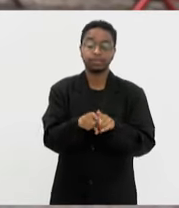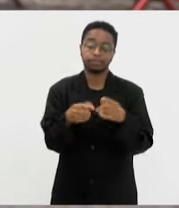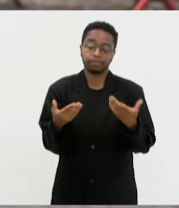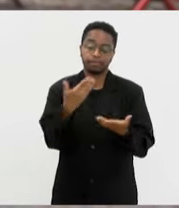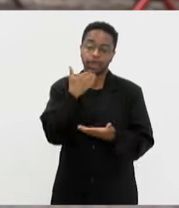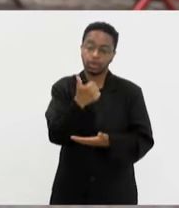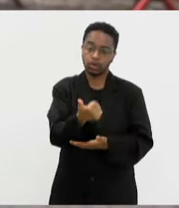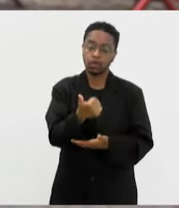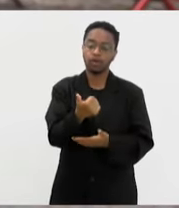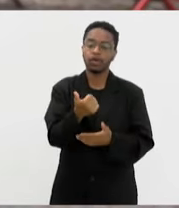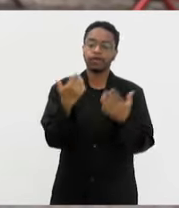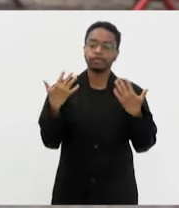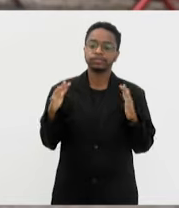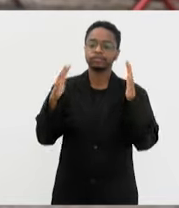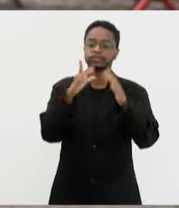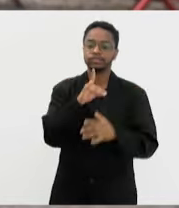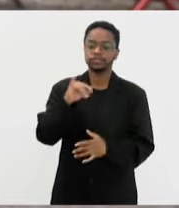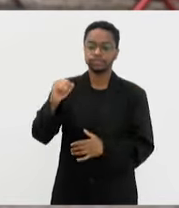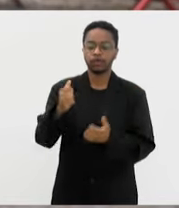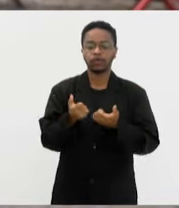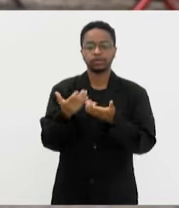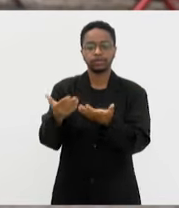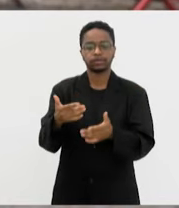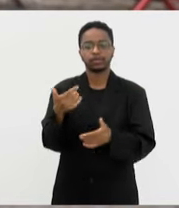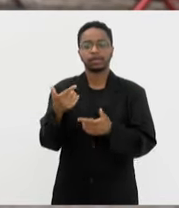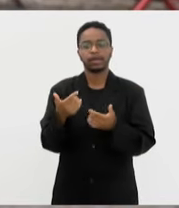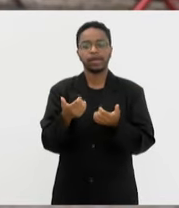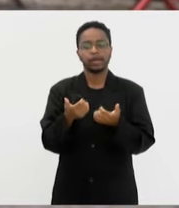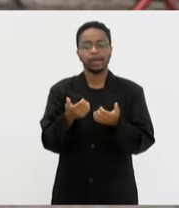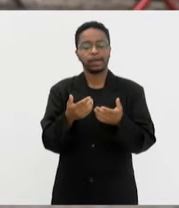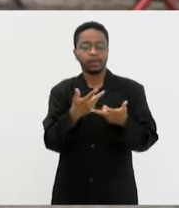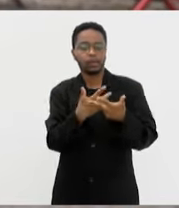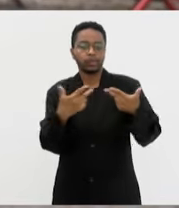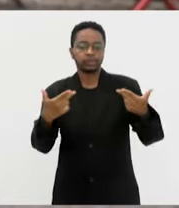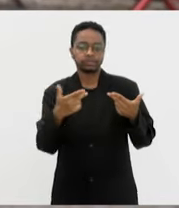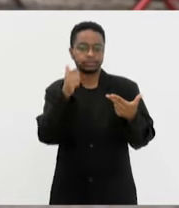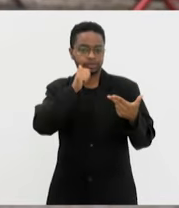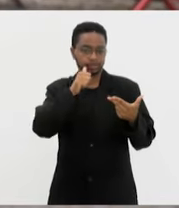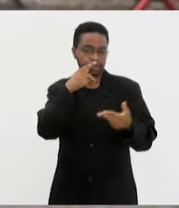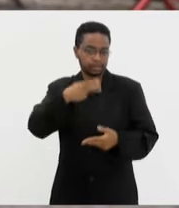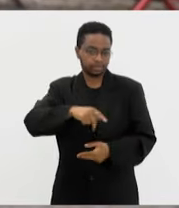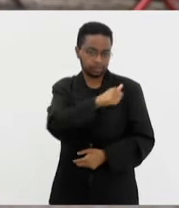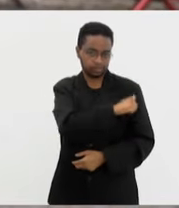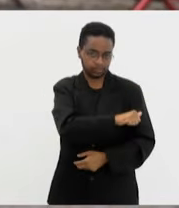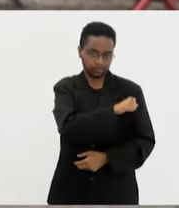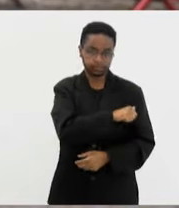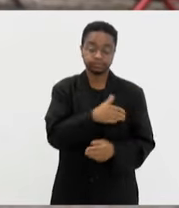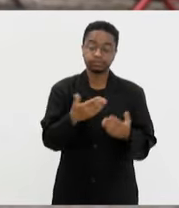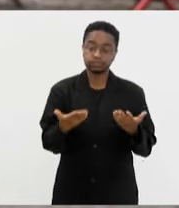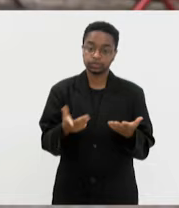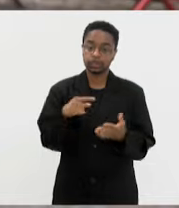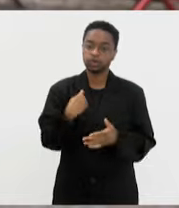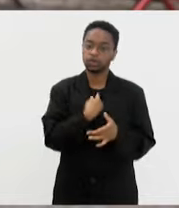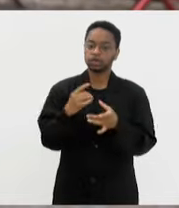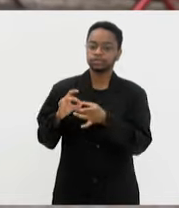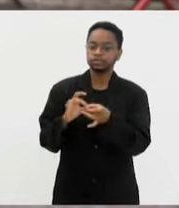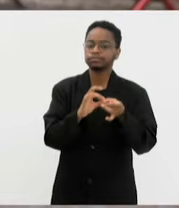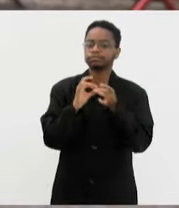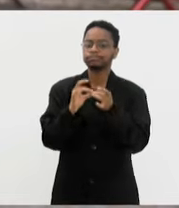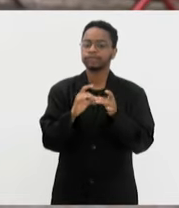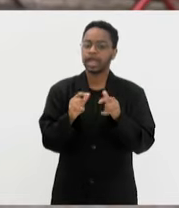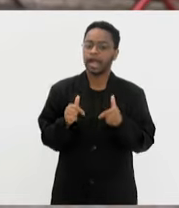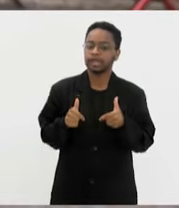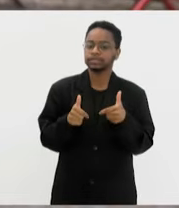dia prestando serviço às mulheres fluminenses. Né. Então, a gente se reuniu nessa grande ação